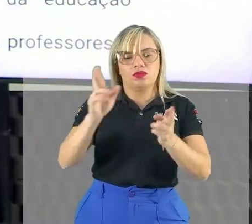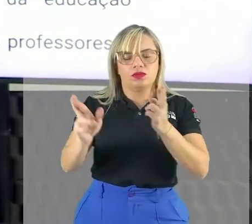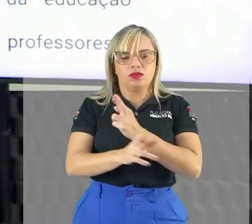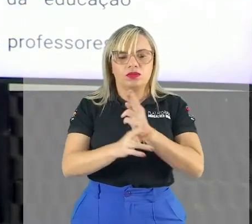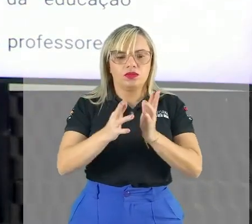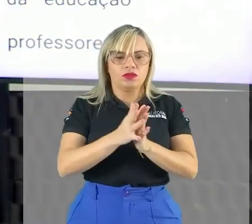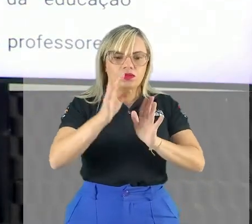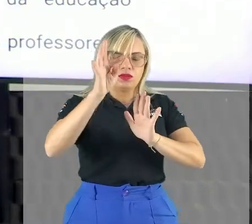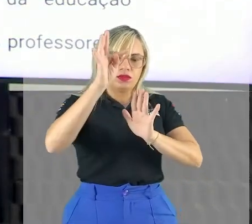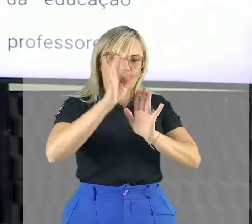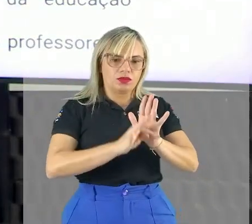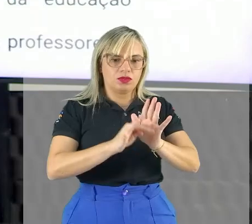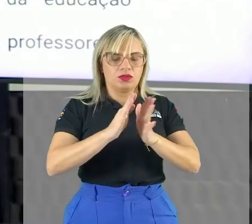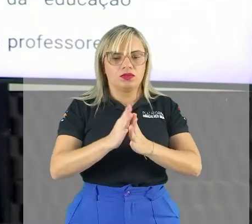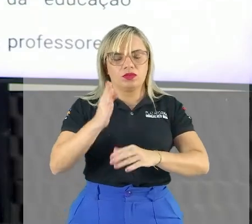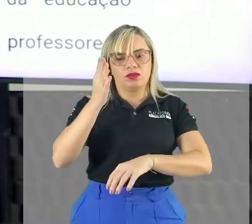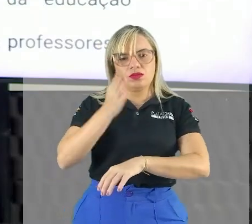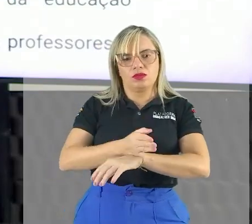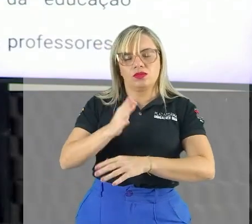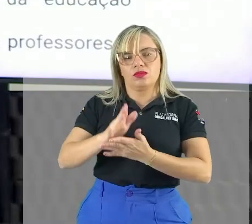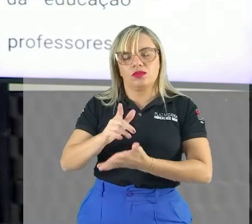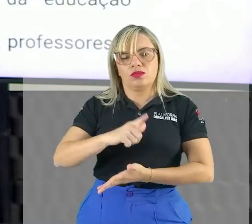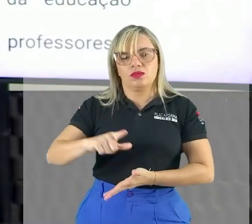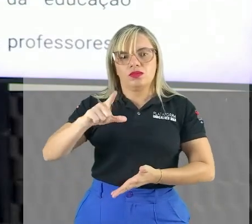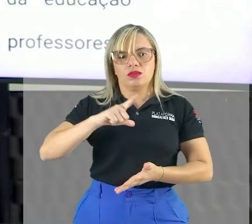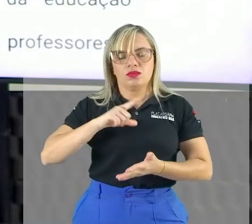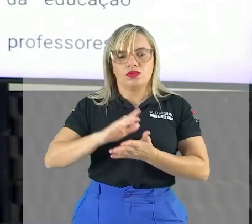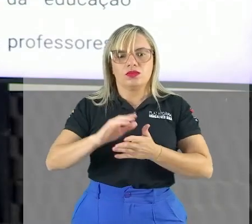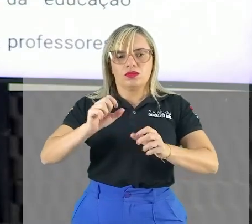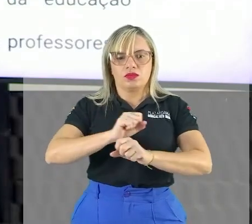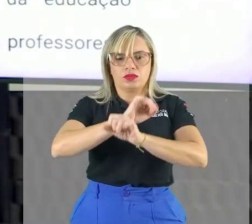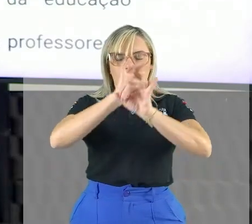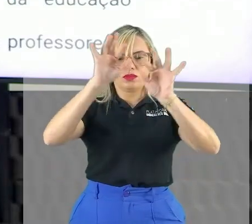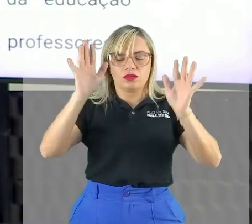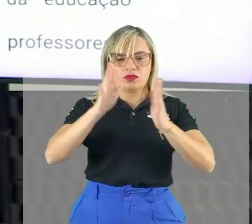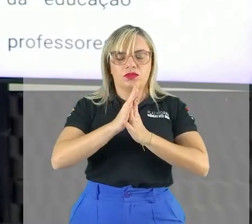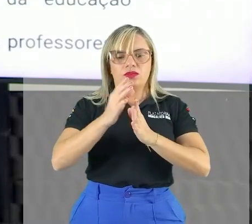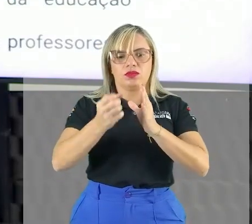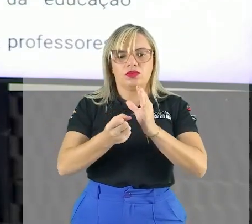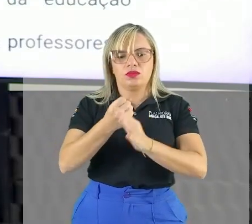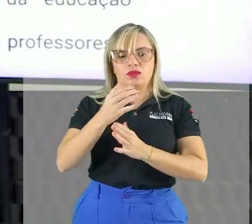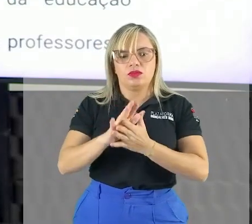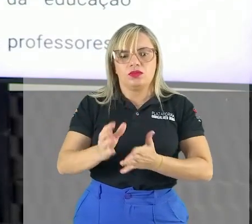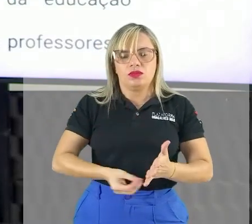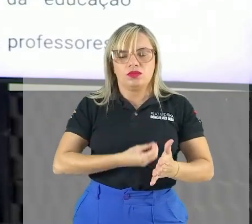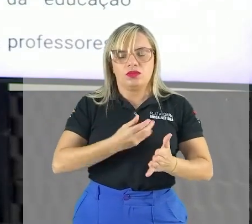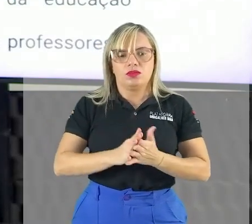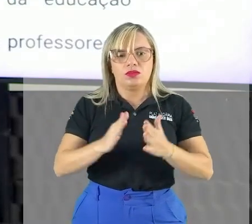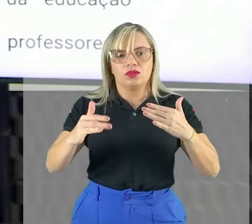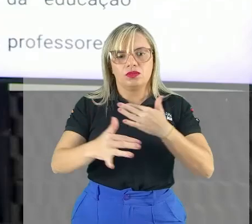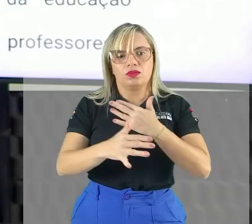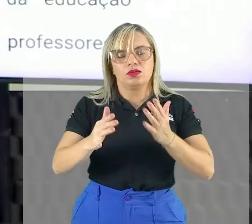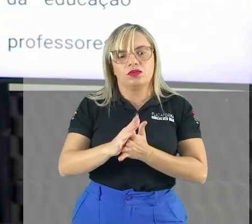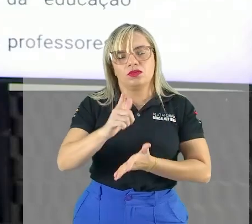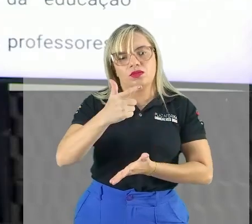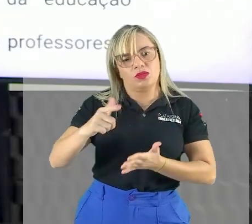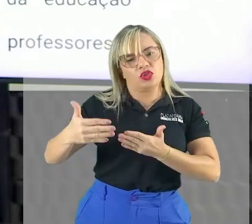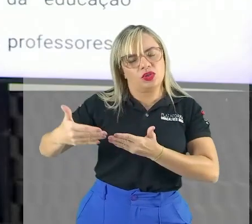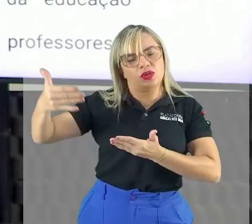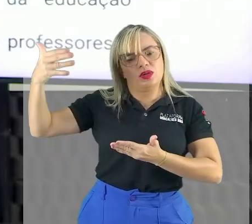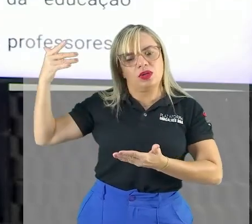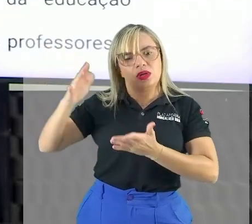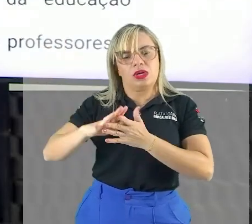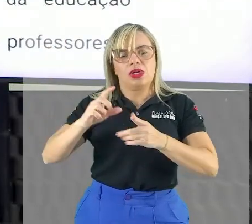período medieval, você tem, claro, um aparecimento da vida urbana que outrora você não tinha, né?